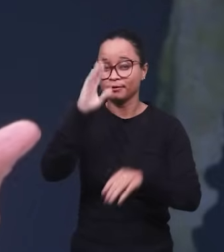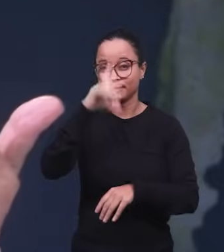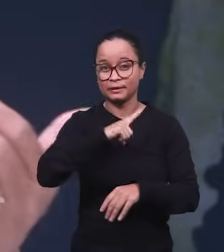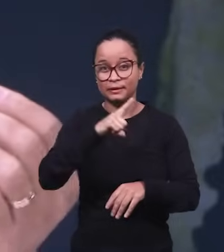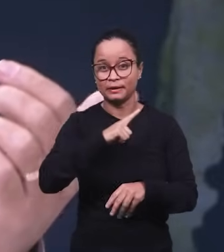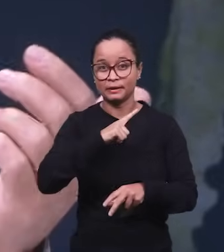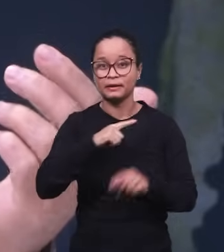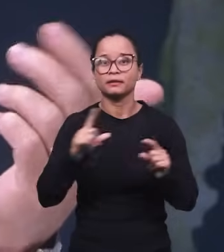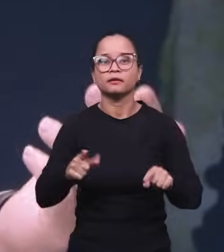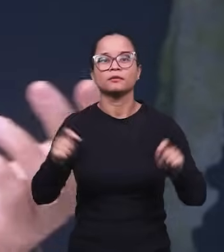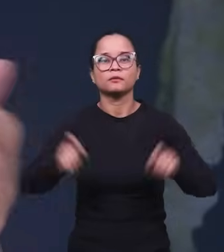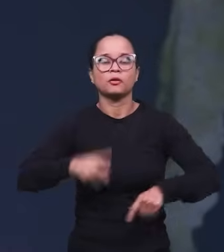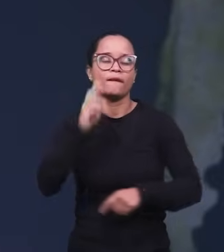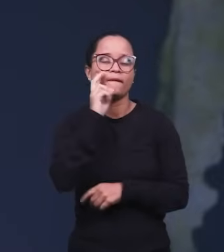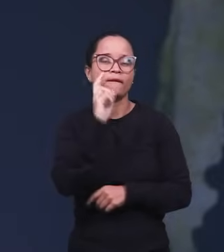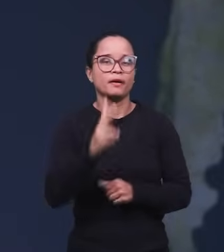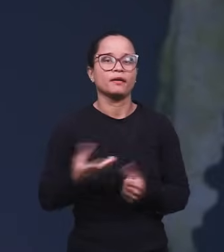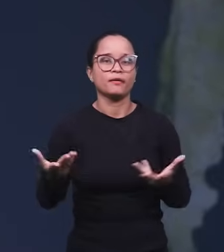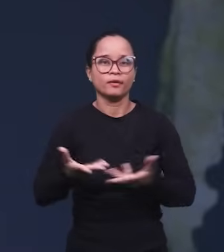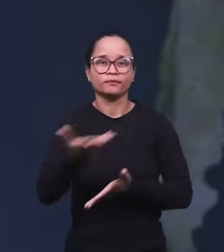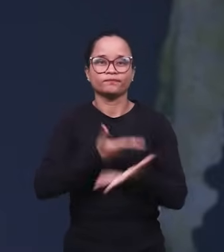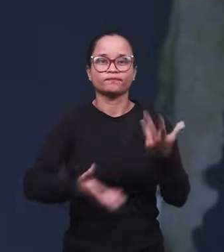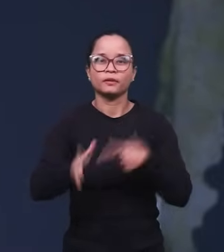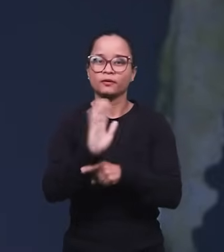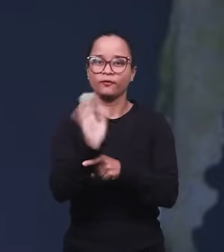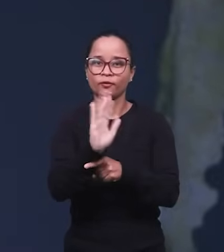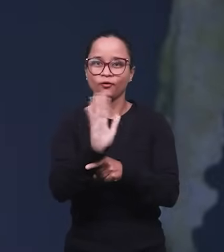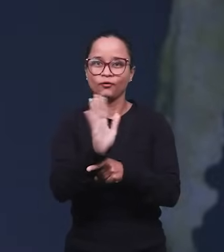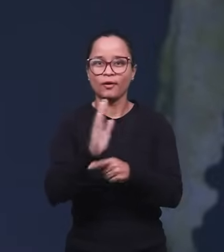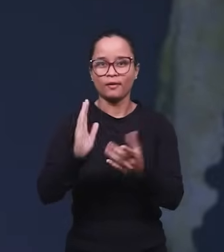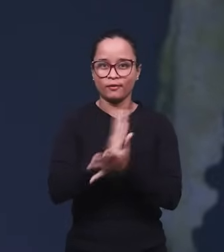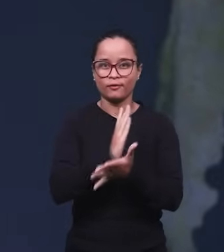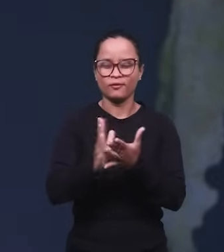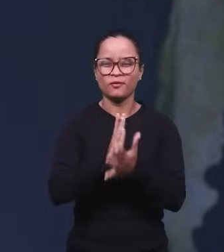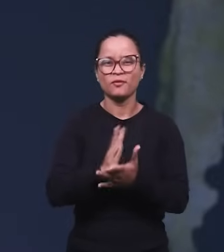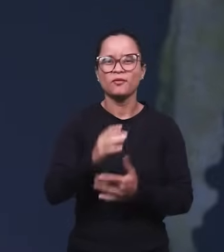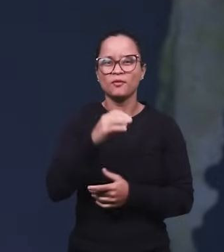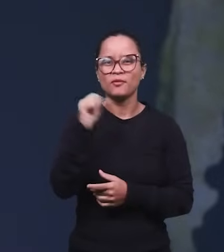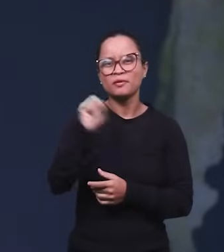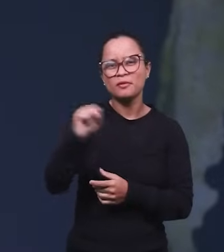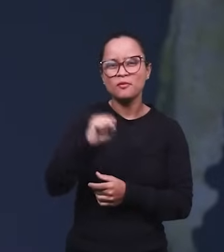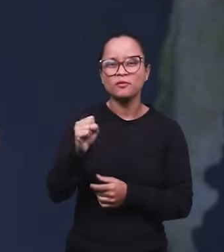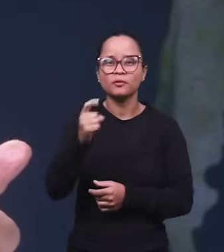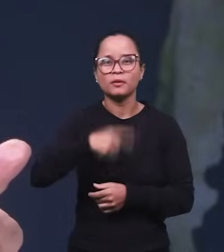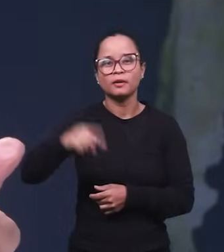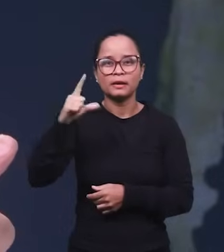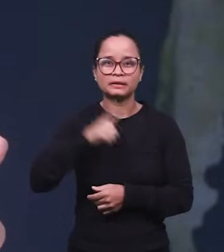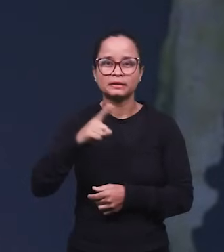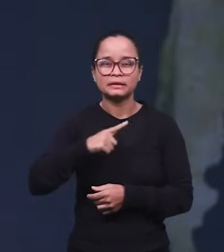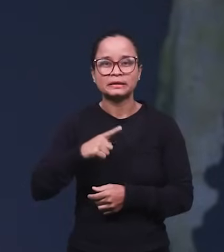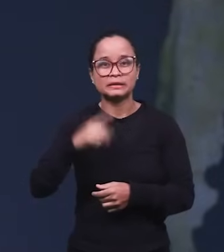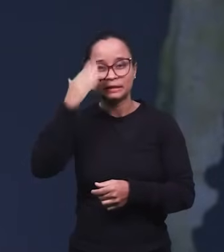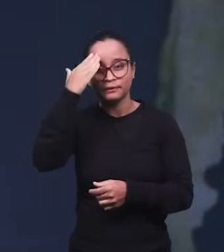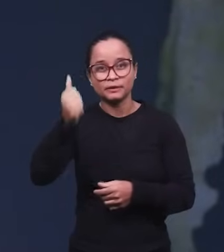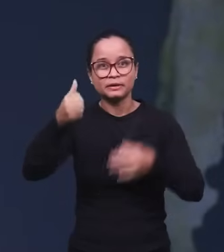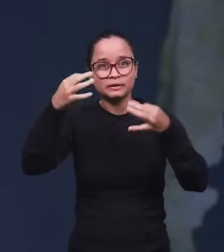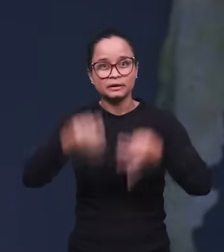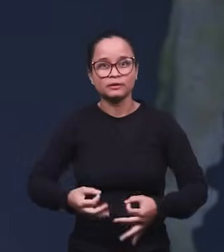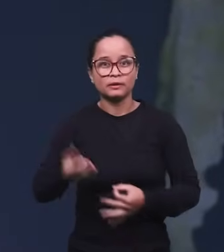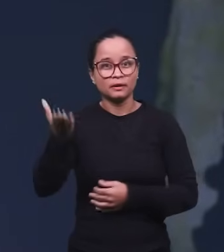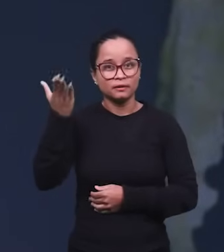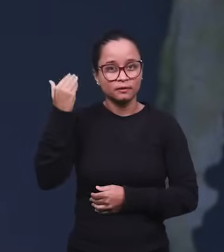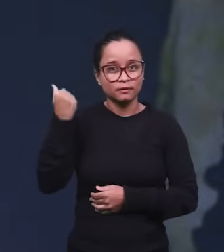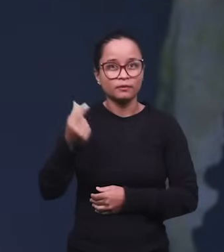se o caso agora os irmãos podem passar aqui, um pequeno vídeo, né, com alguns segundos aqui, para nós termos uma ideia, né, na época, do que